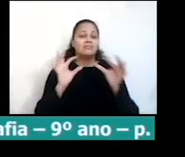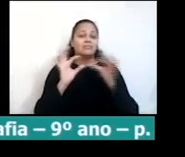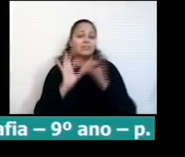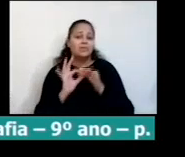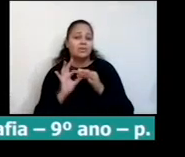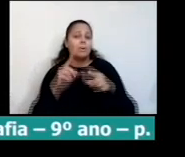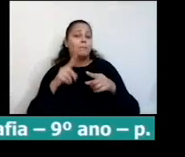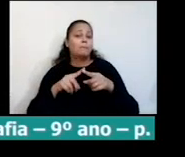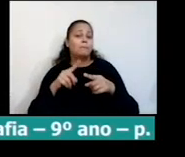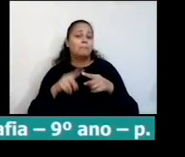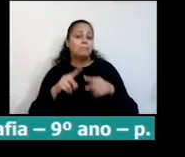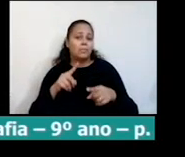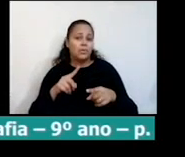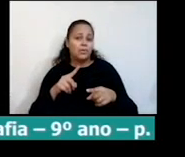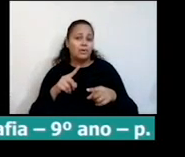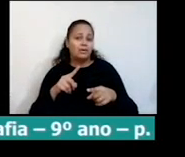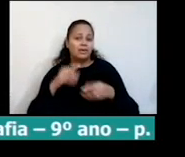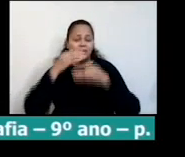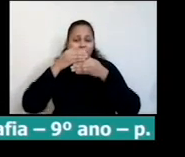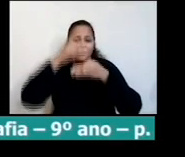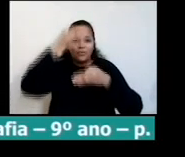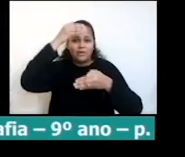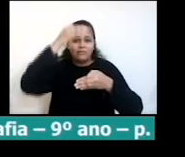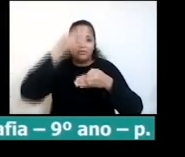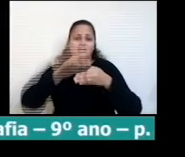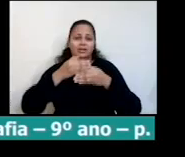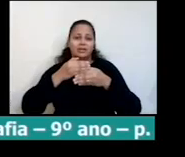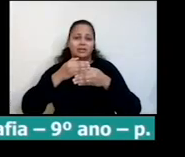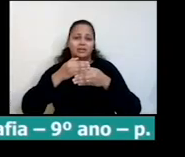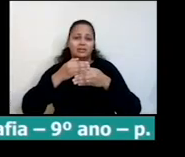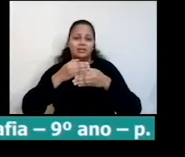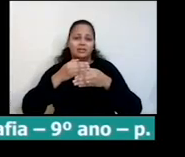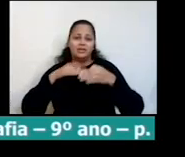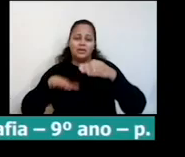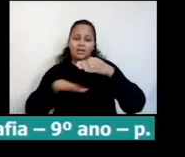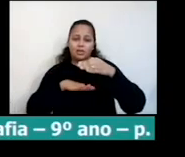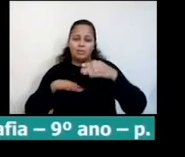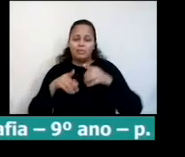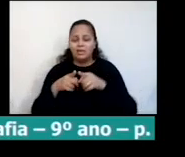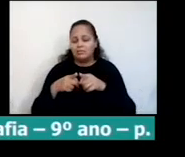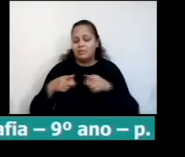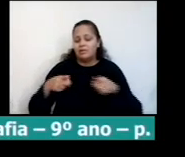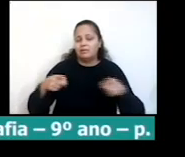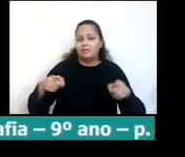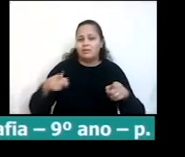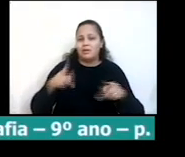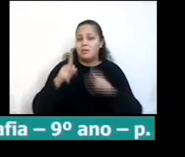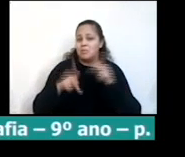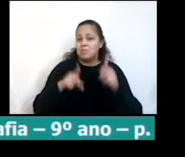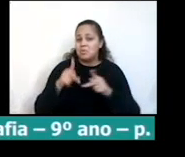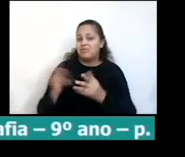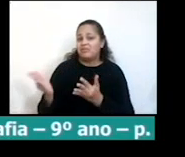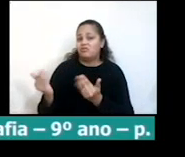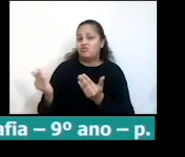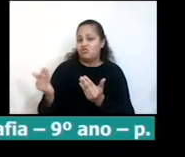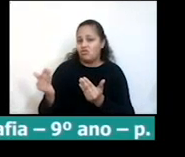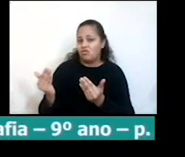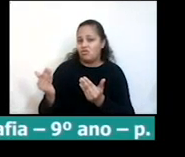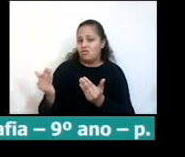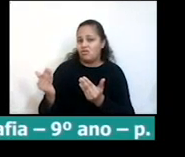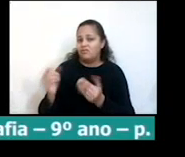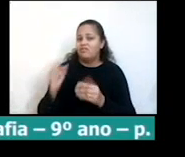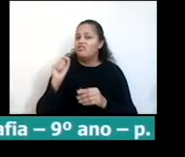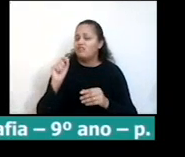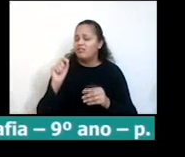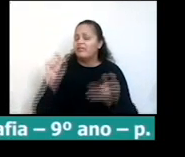associação do porquê que o Afeganistão aí tem uma base mais larga, né? Ou seja, uma população mais jovem. O que